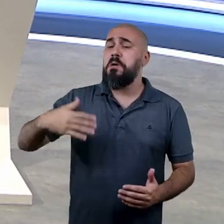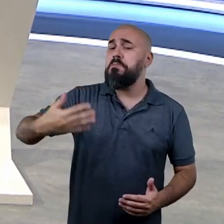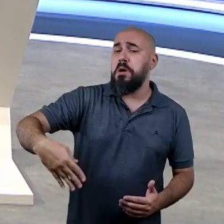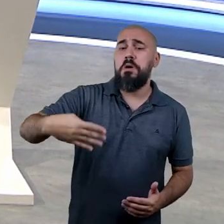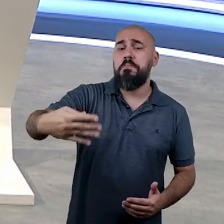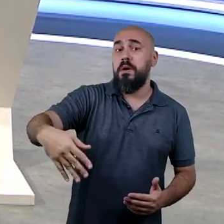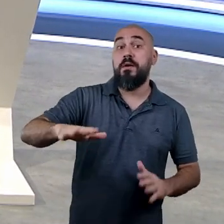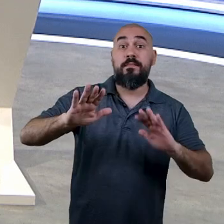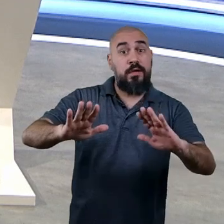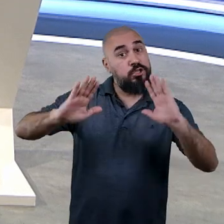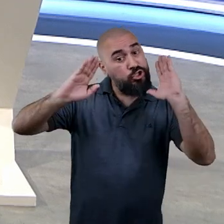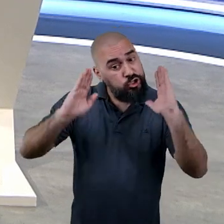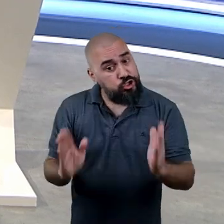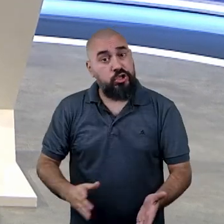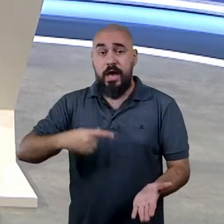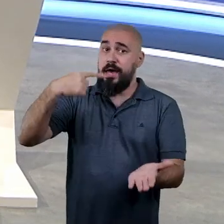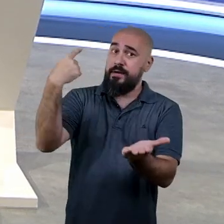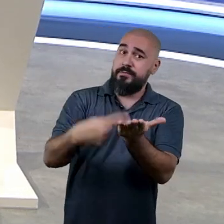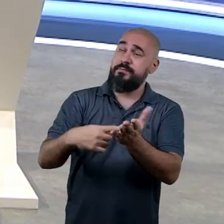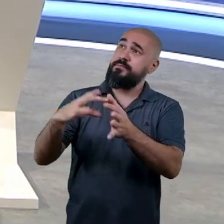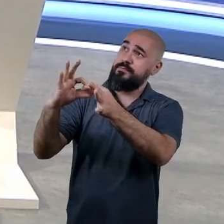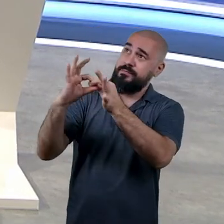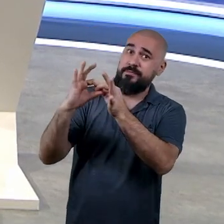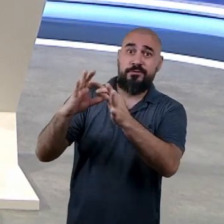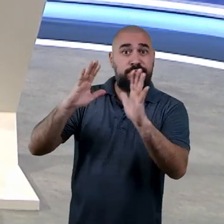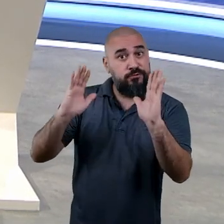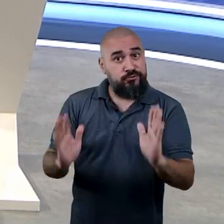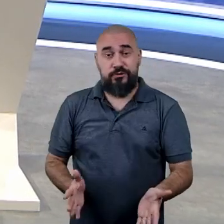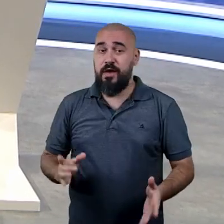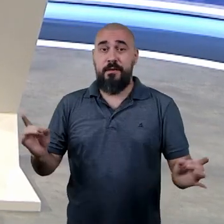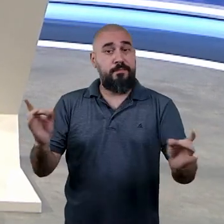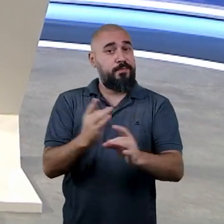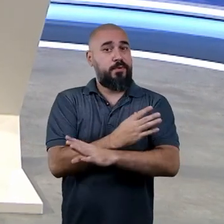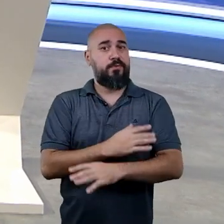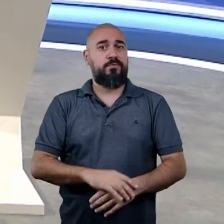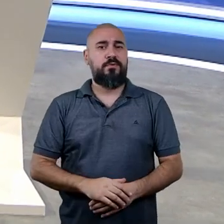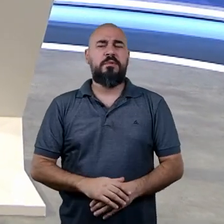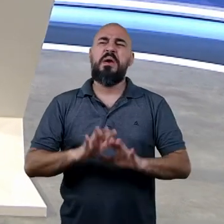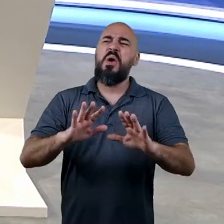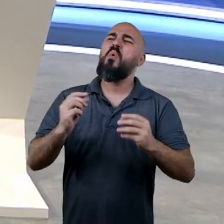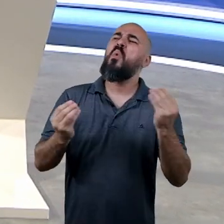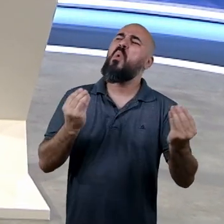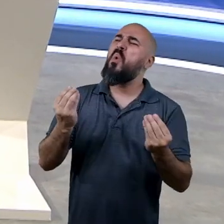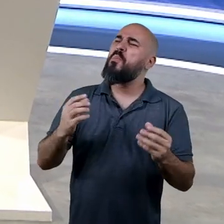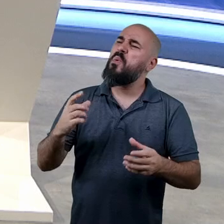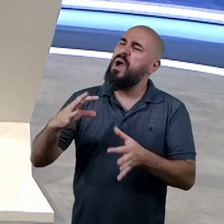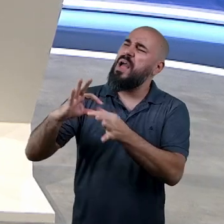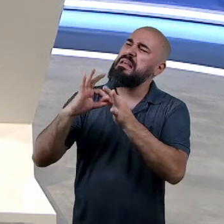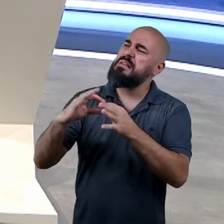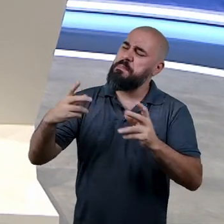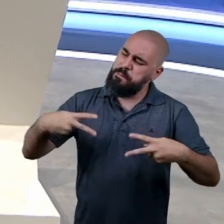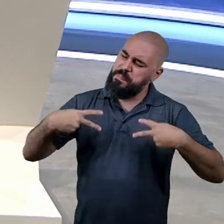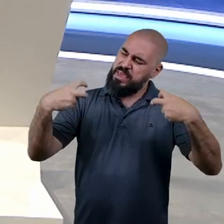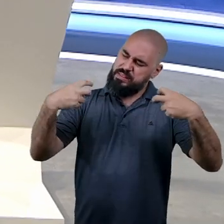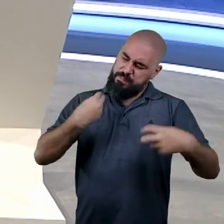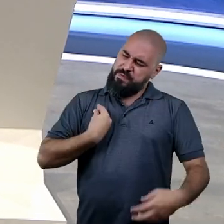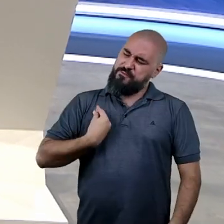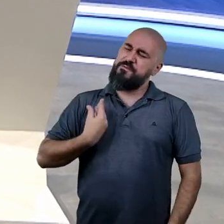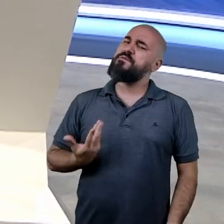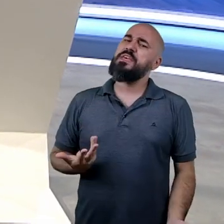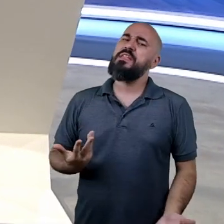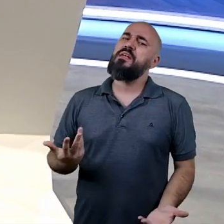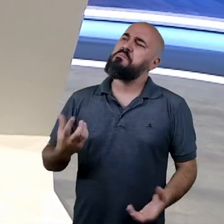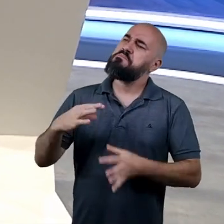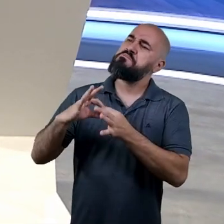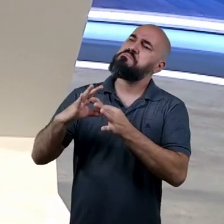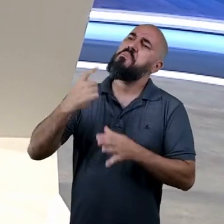estabelecida entre nós e Deus. Qual é a evidência dessa aliança na minha vida? Veja Hebreus capítulo 10, versos 16 e 17. A evidência